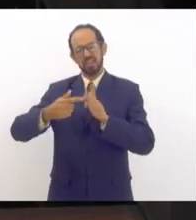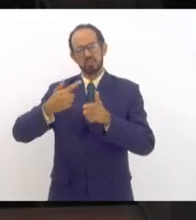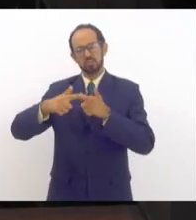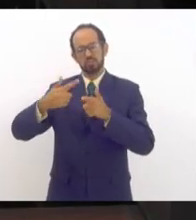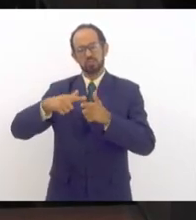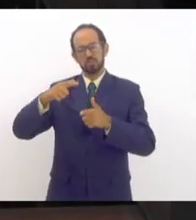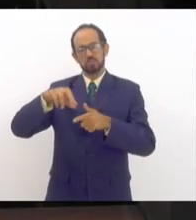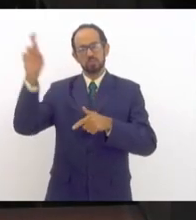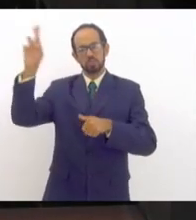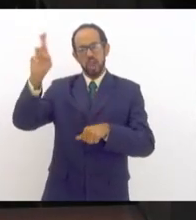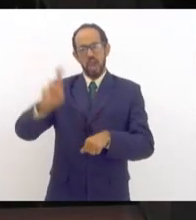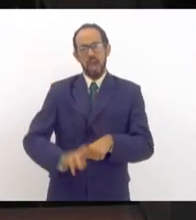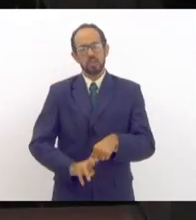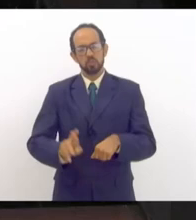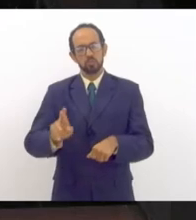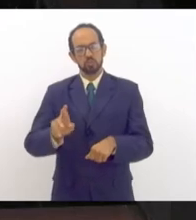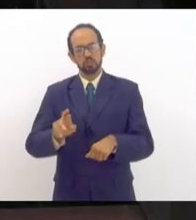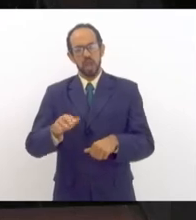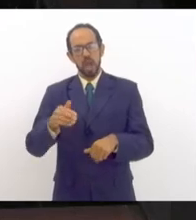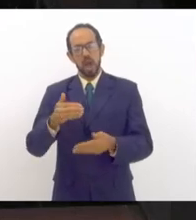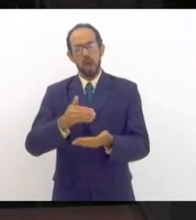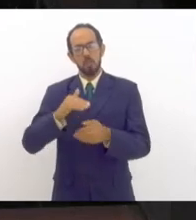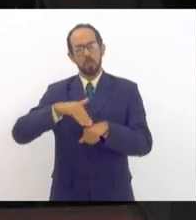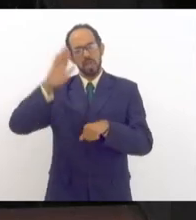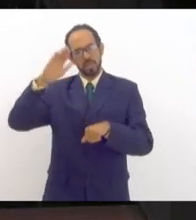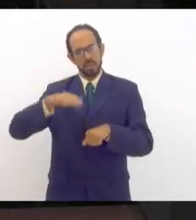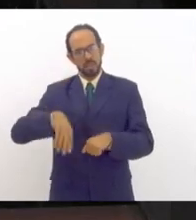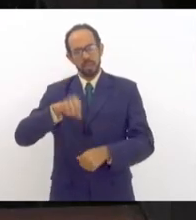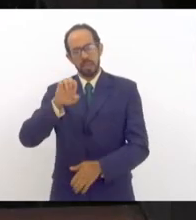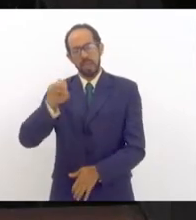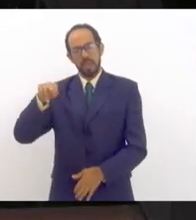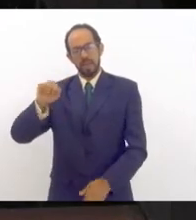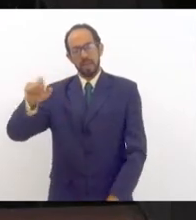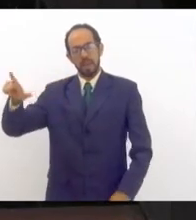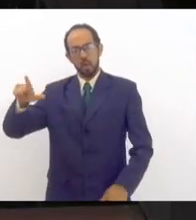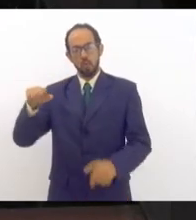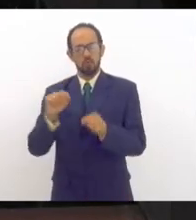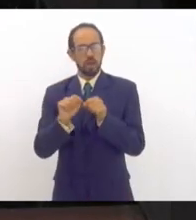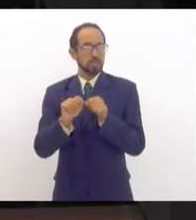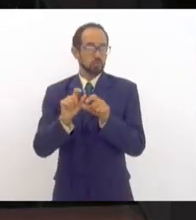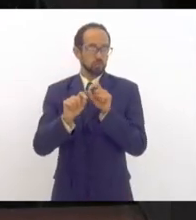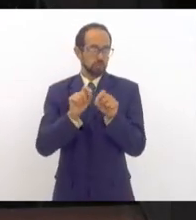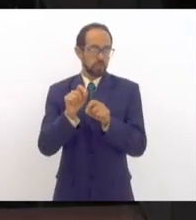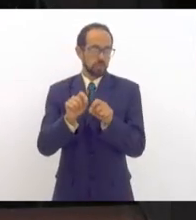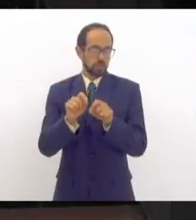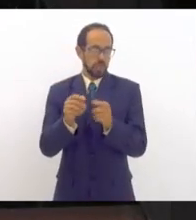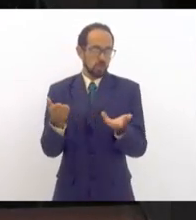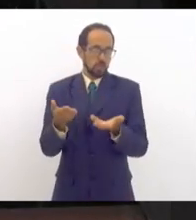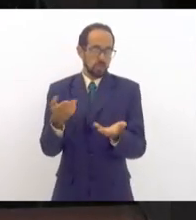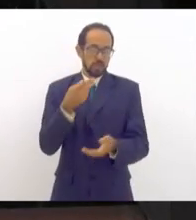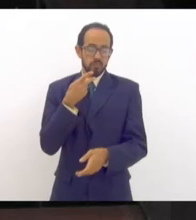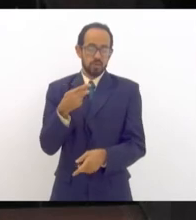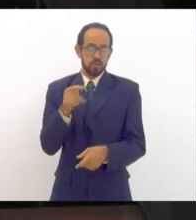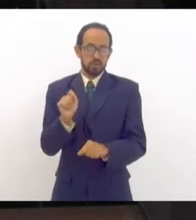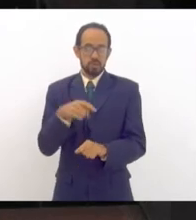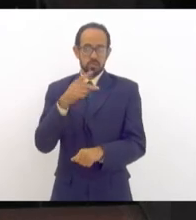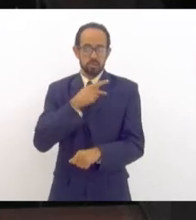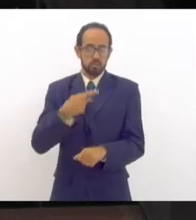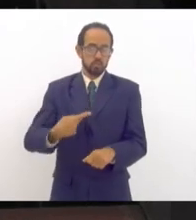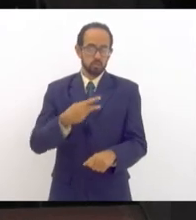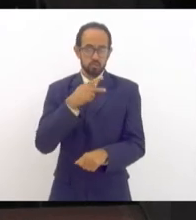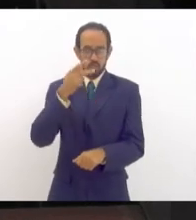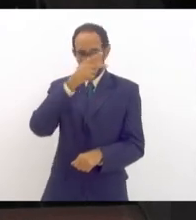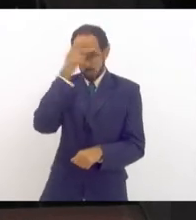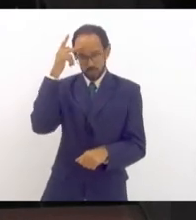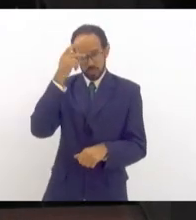Brasil aumenta e eu te pergunto o que que é enel fez de preventivo nada aí agora vem argumentar que as pessoas estão tendo prejuízo